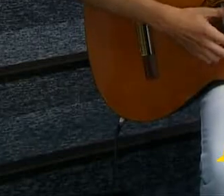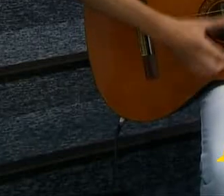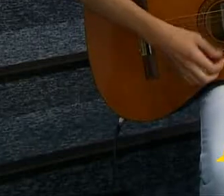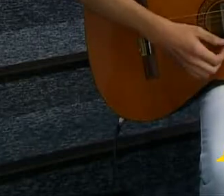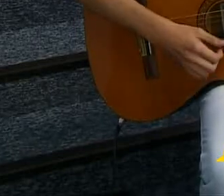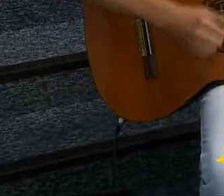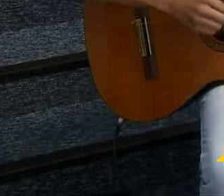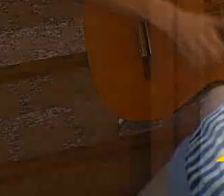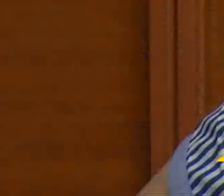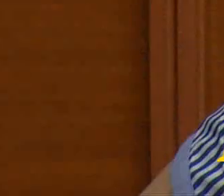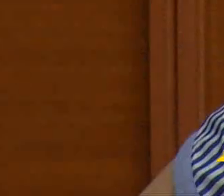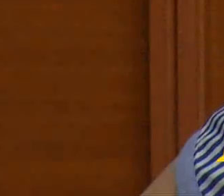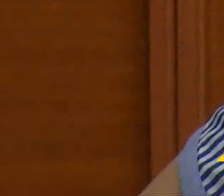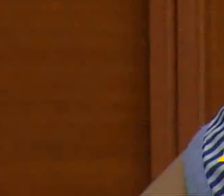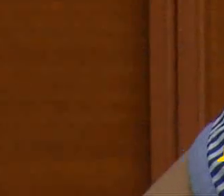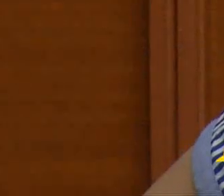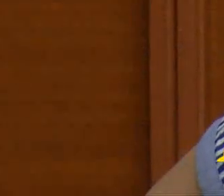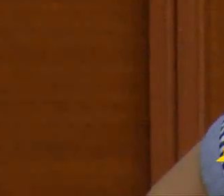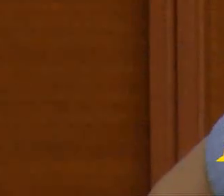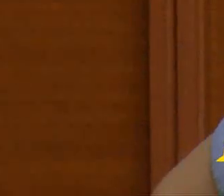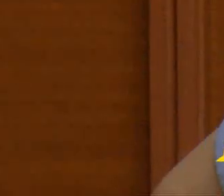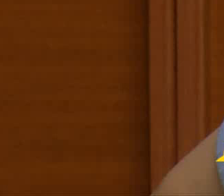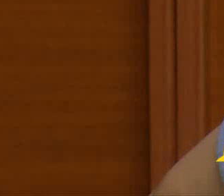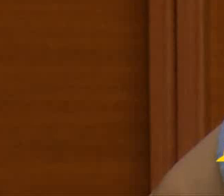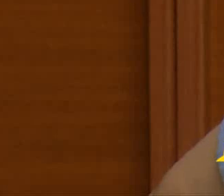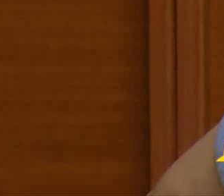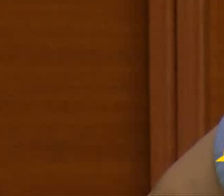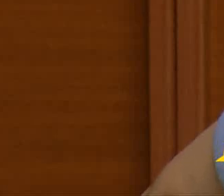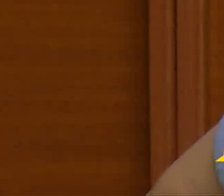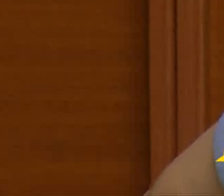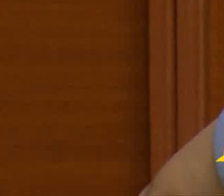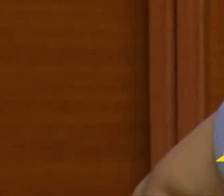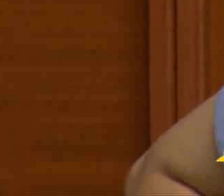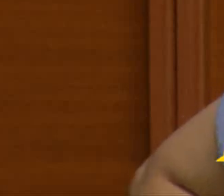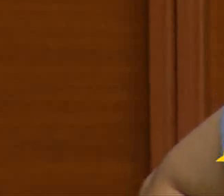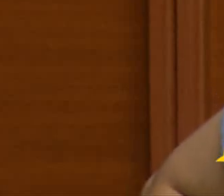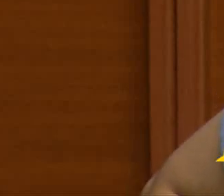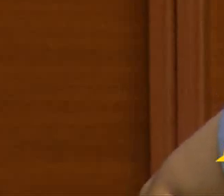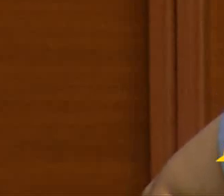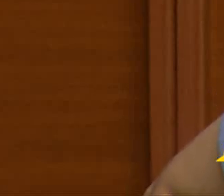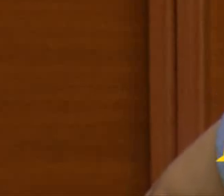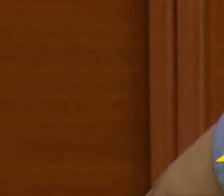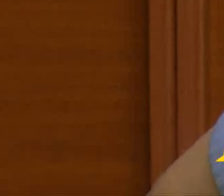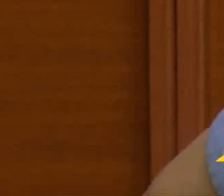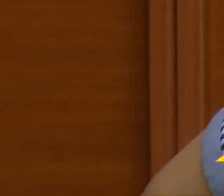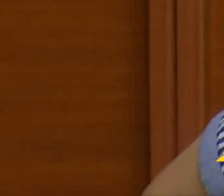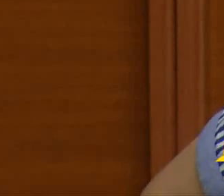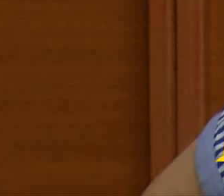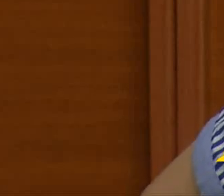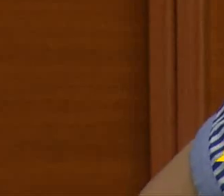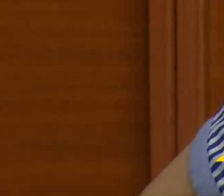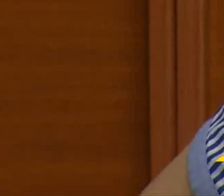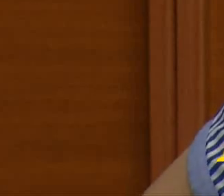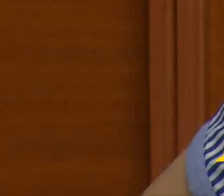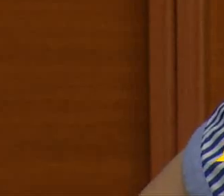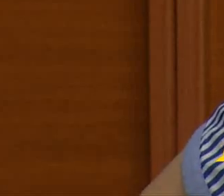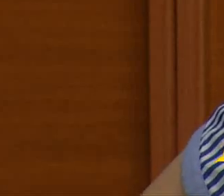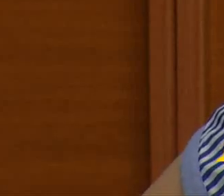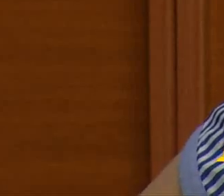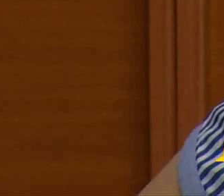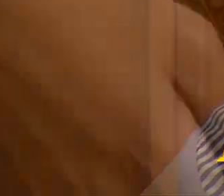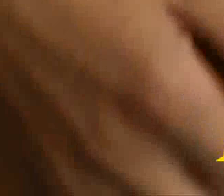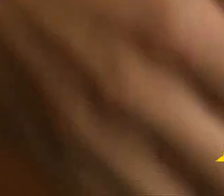O sol vê se enriquece a minha melanina. Só você me